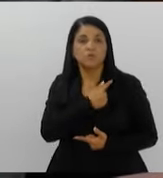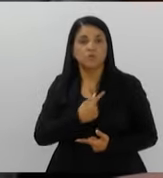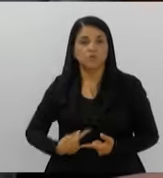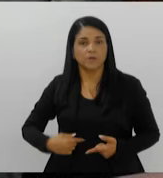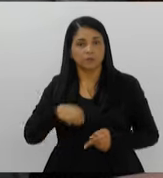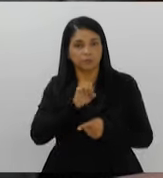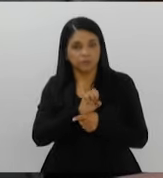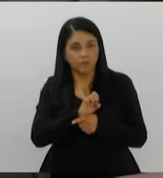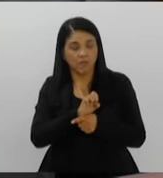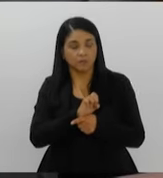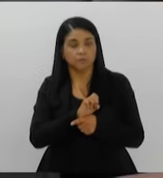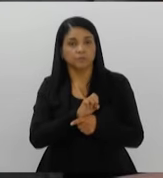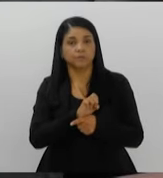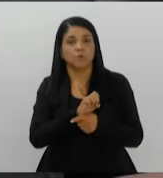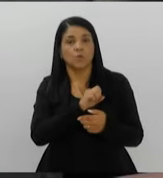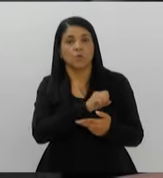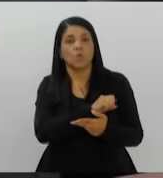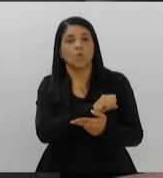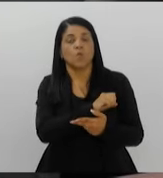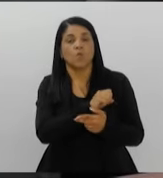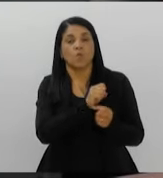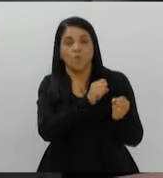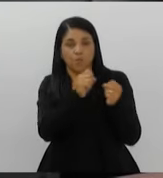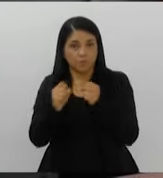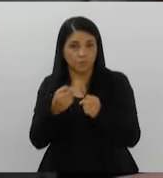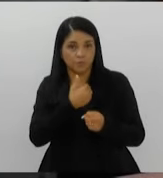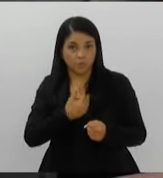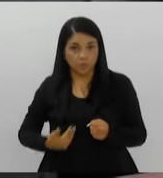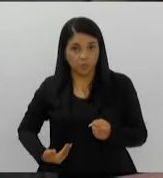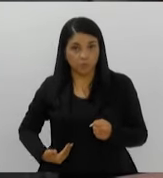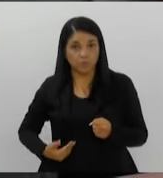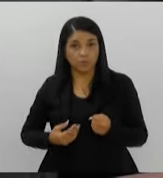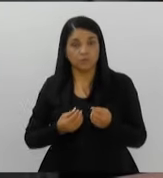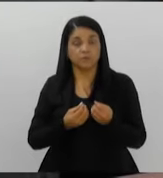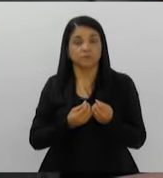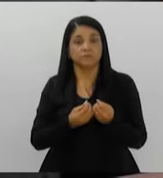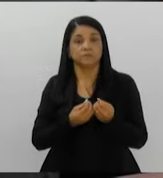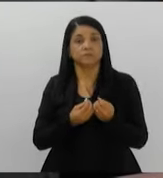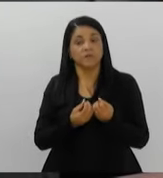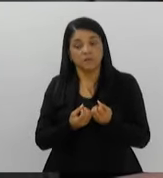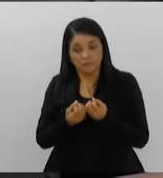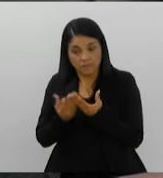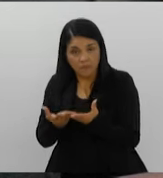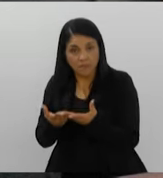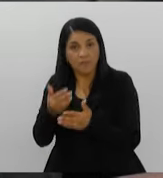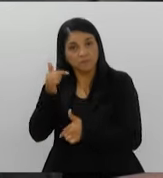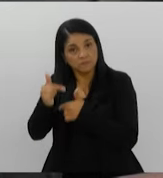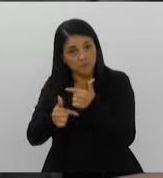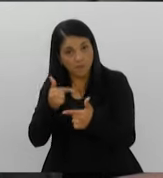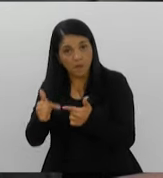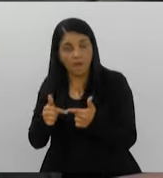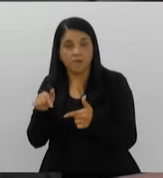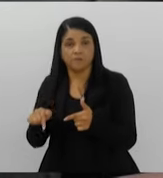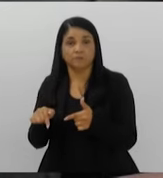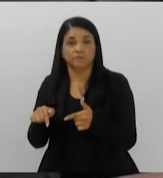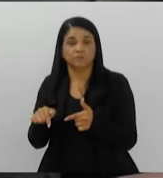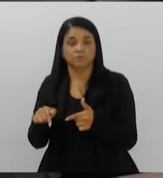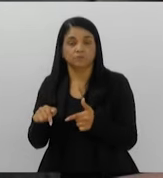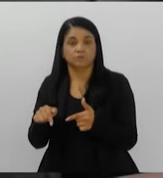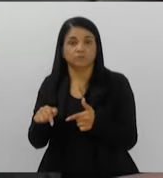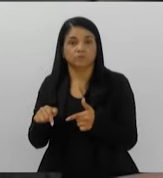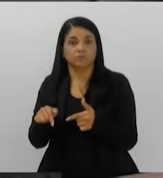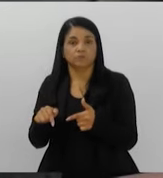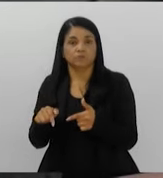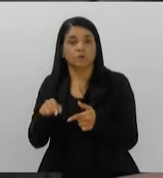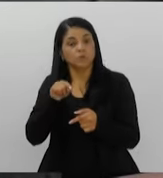Estado, que o poder público, que ele delegue, que ele faça concessão de serviços em prol do